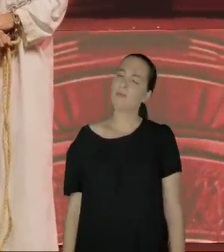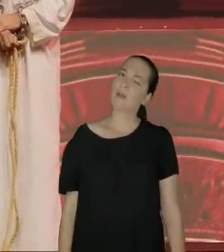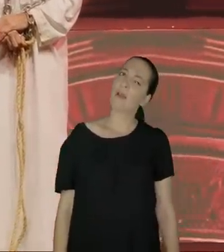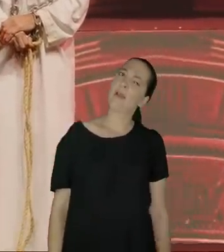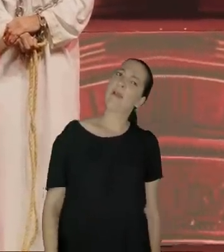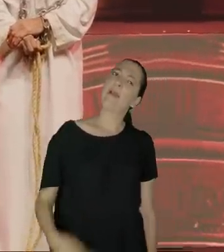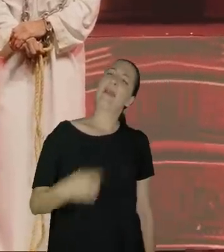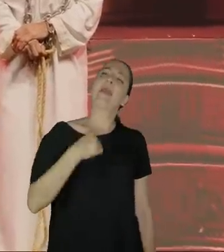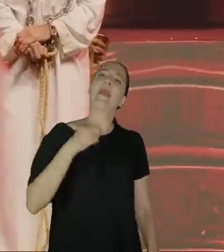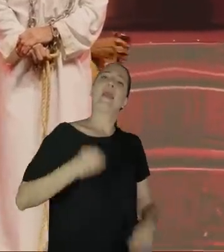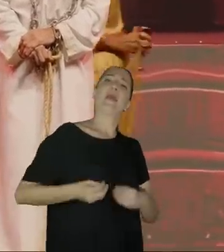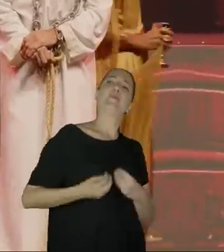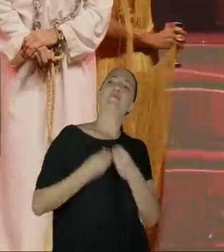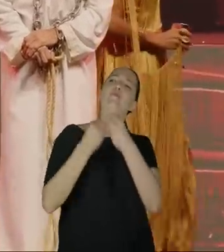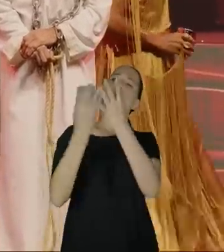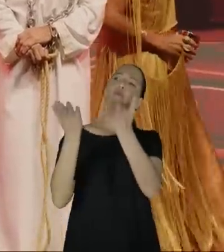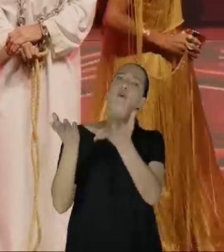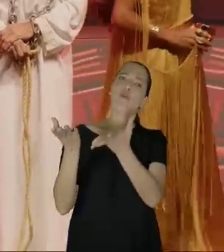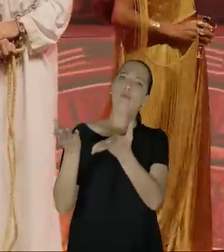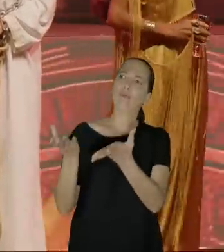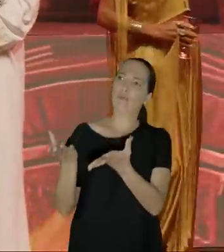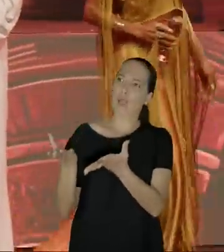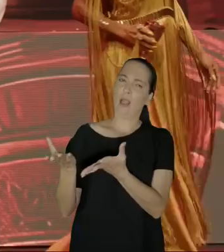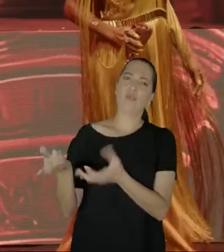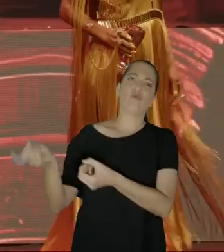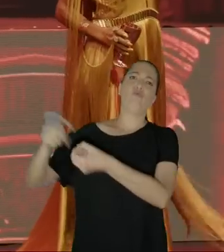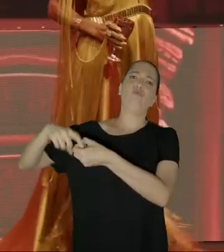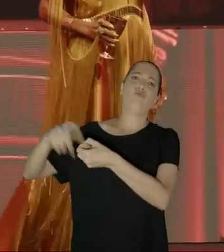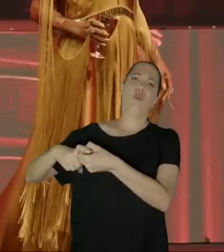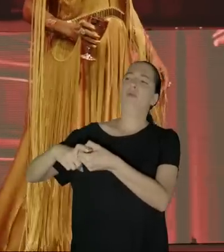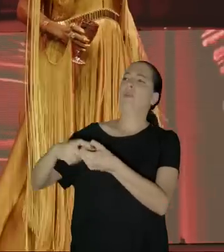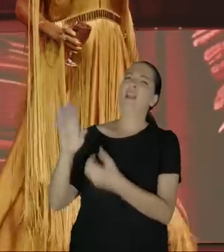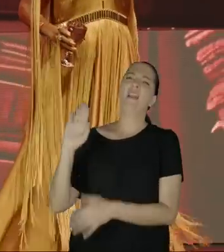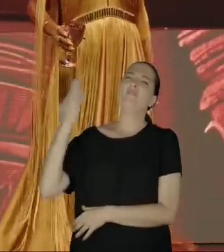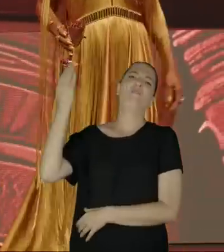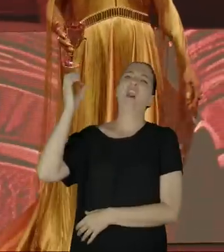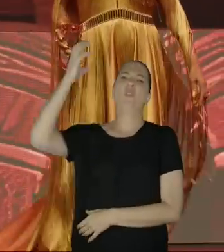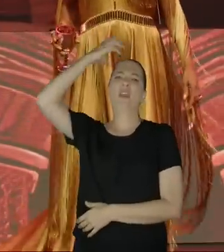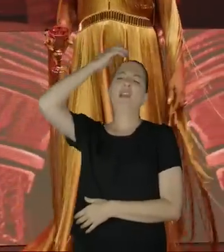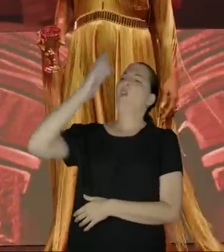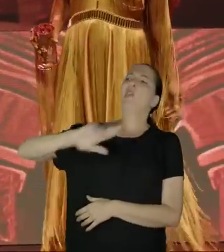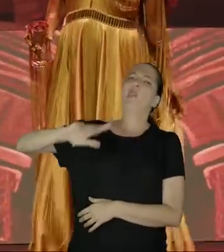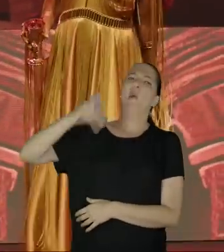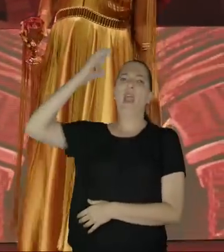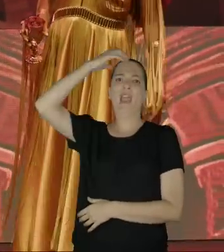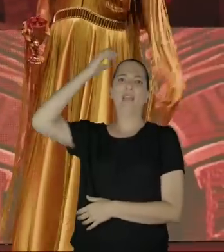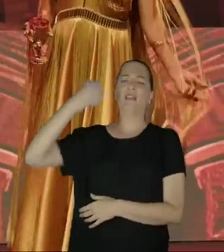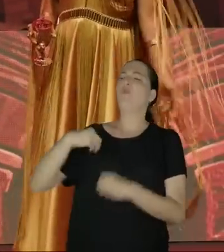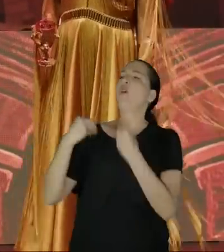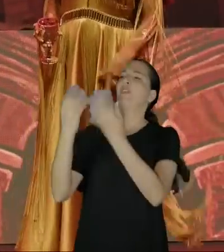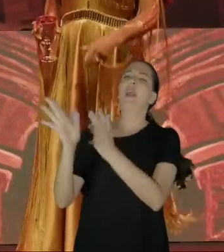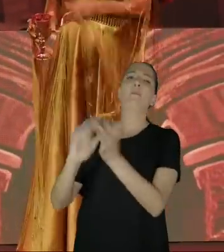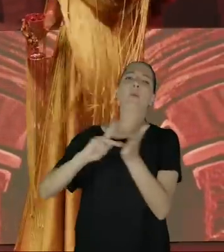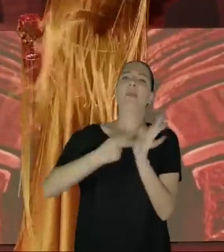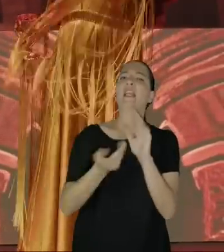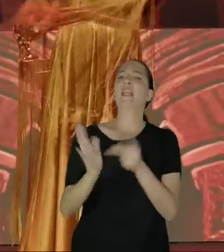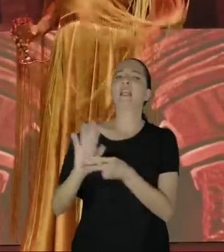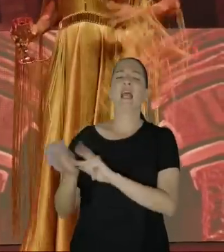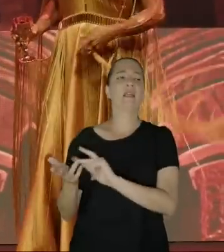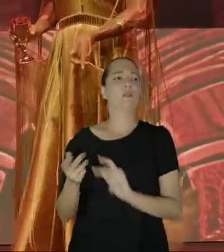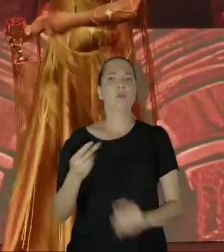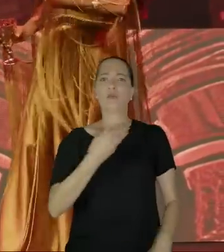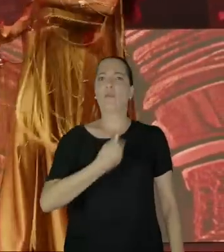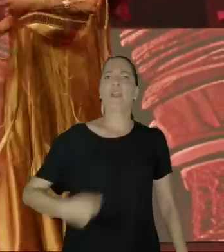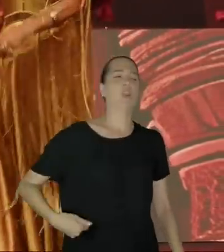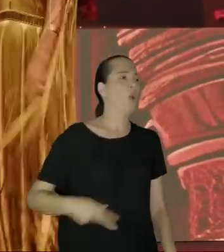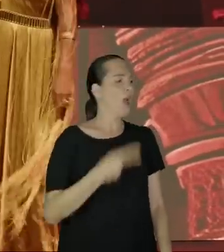Estou devolvendo este falso rei. Diga ao governador Pilatos que estou enviando este prisioneiro a ele. Diga que é um presente e